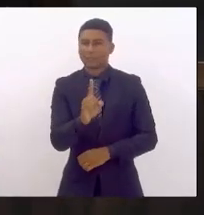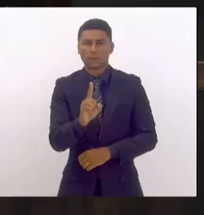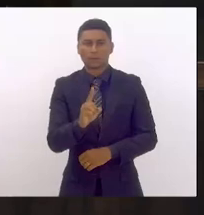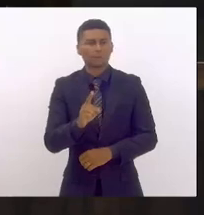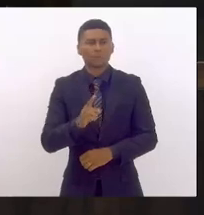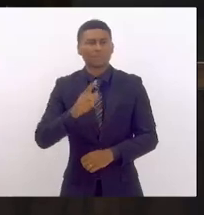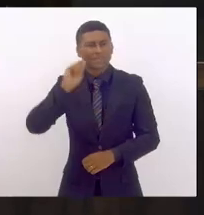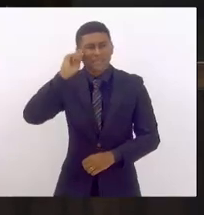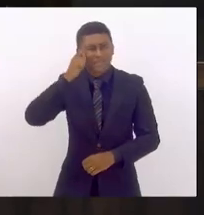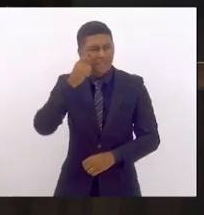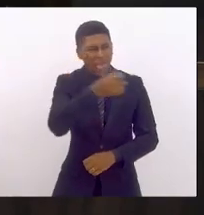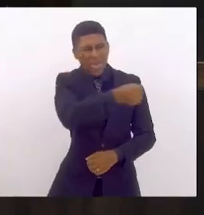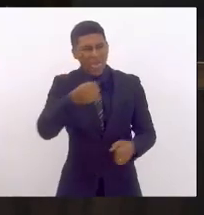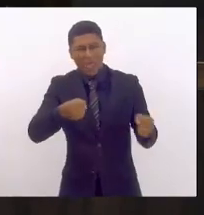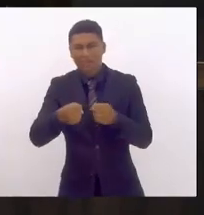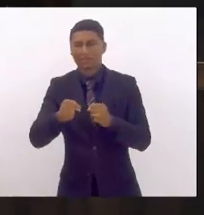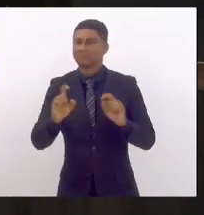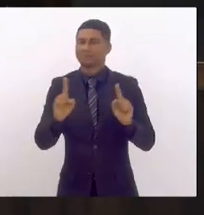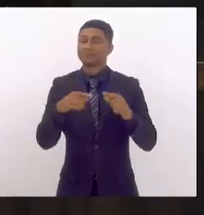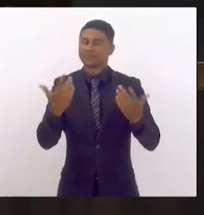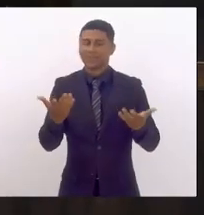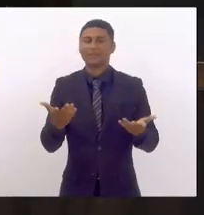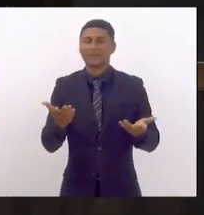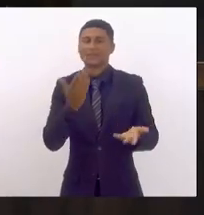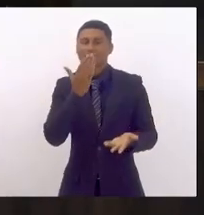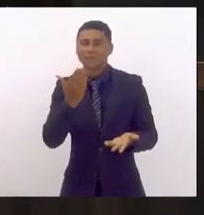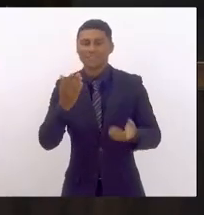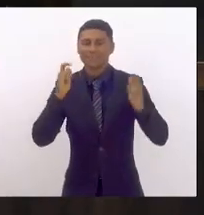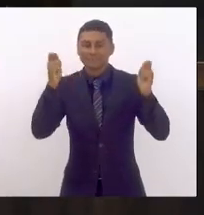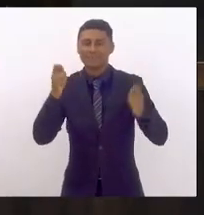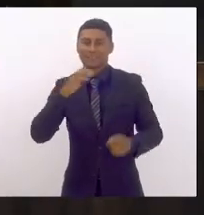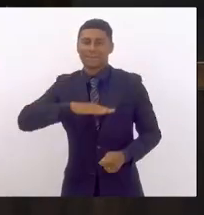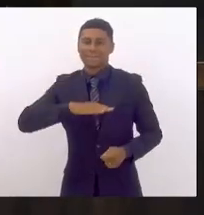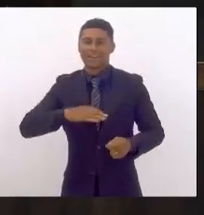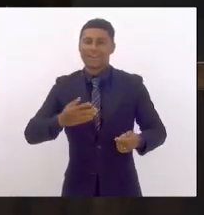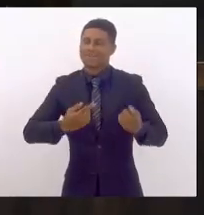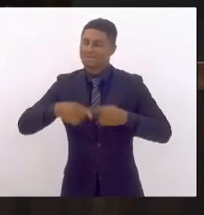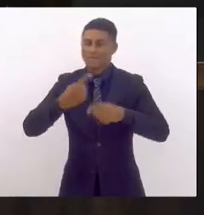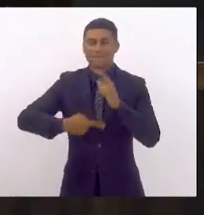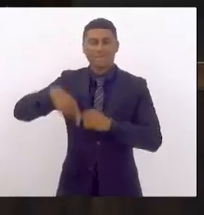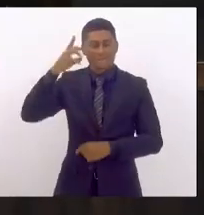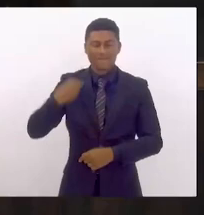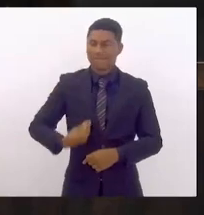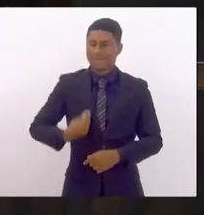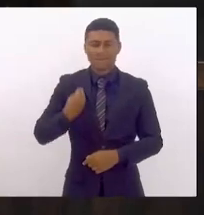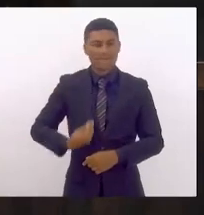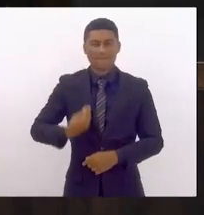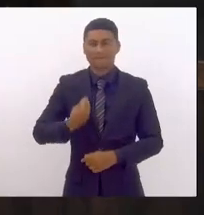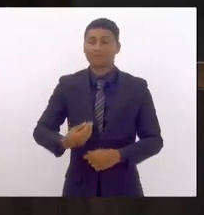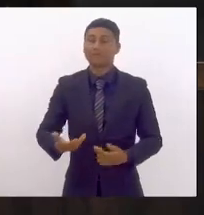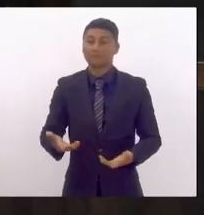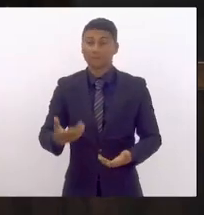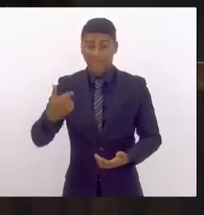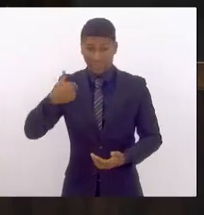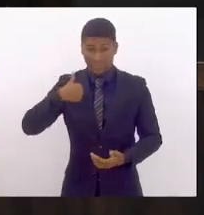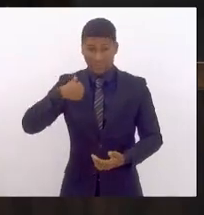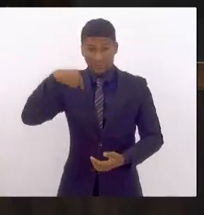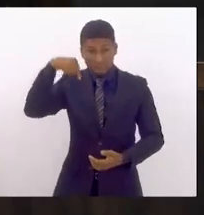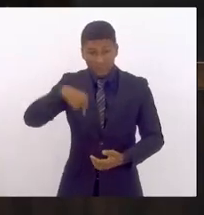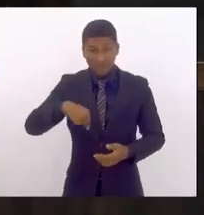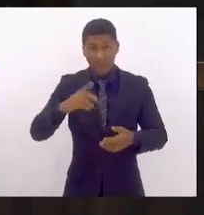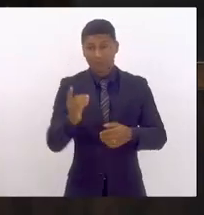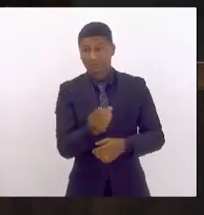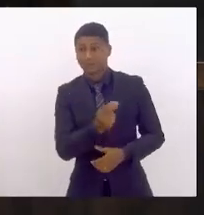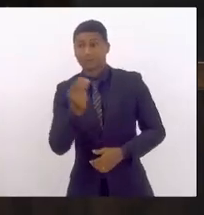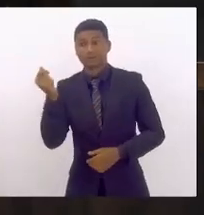atletas negros Então viva a torcida vascaína Viva o Vasco da Gama e quando sair daqui já que não posso fazer